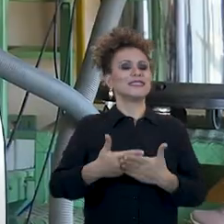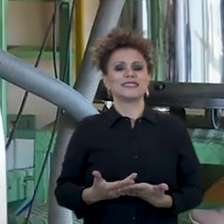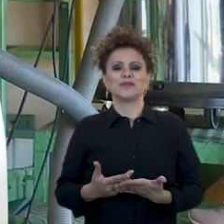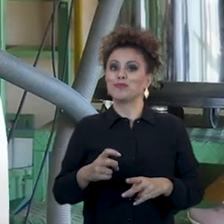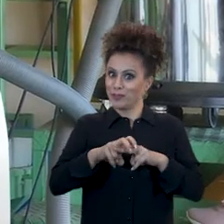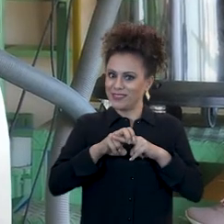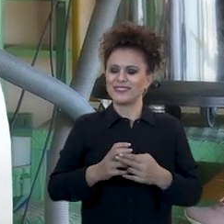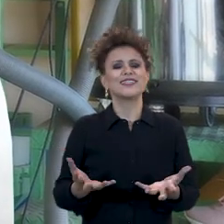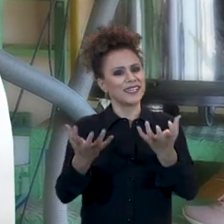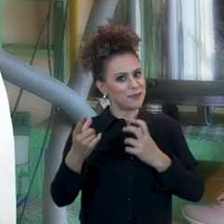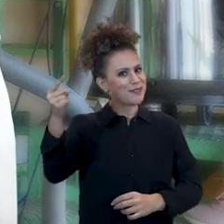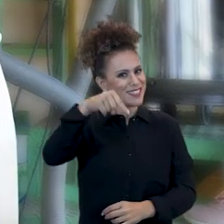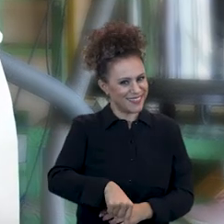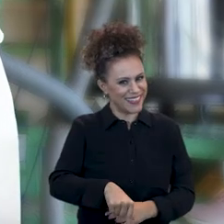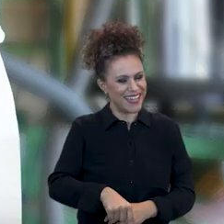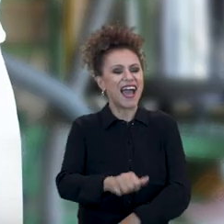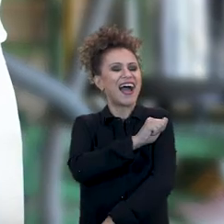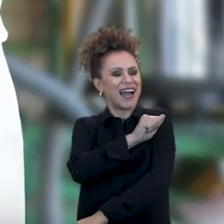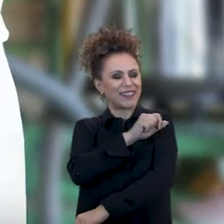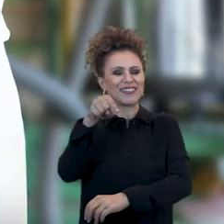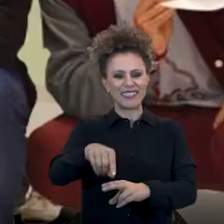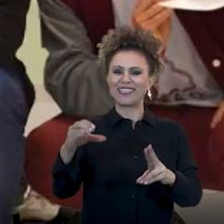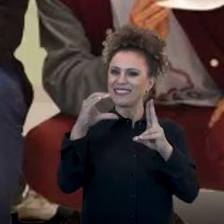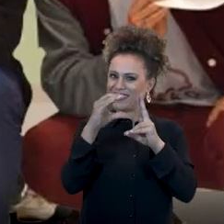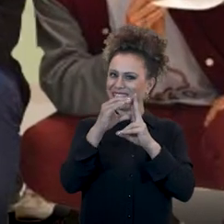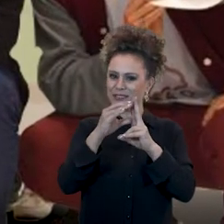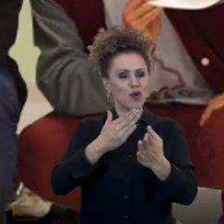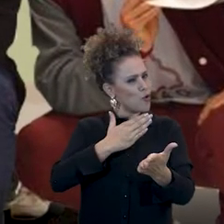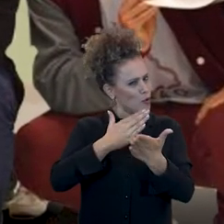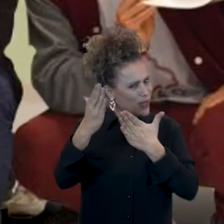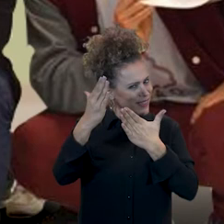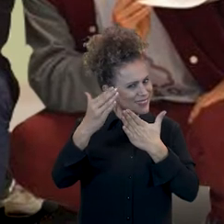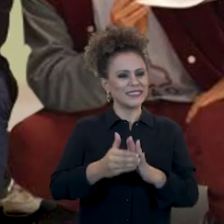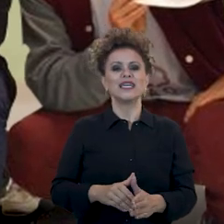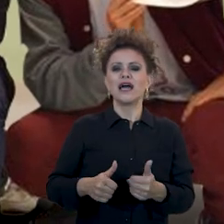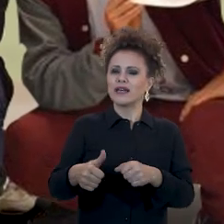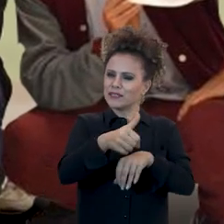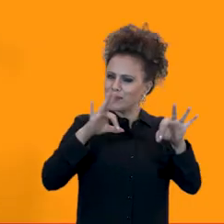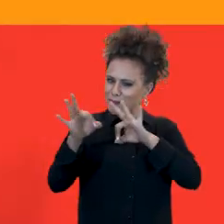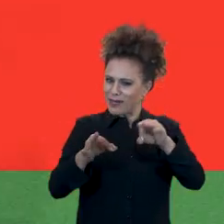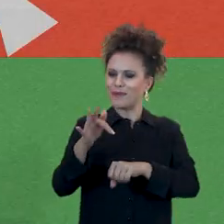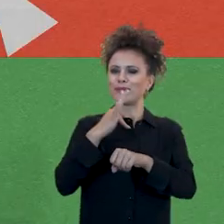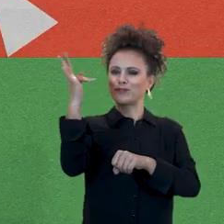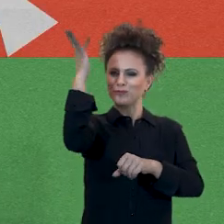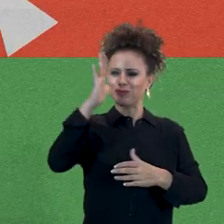época. Queremos que você faça parte do nosso grupo. Dê o play na sua carreira com a UDESC.